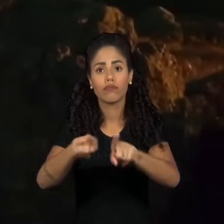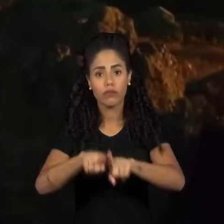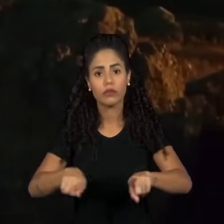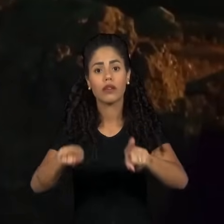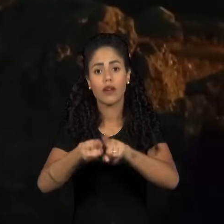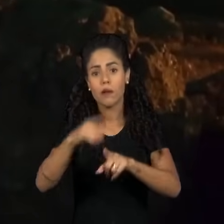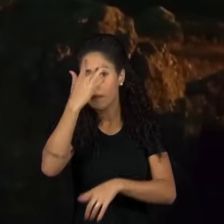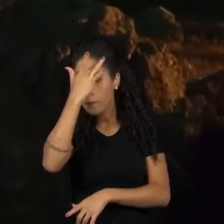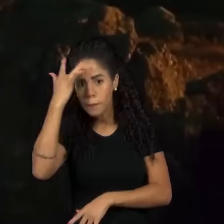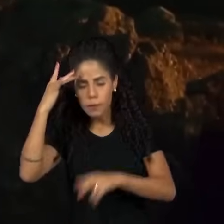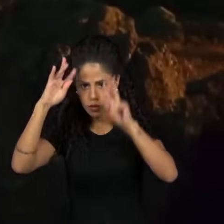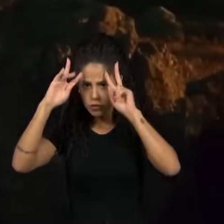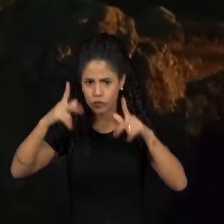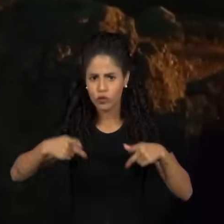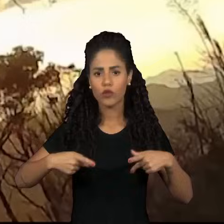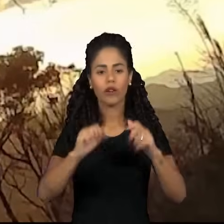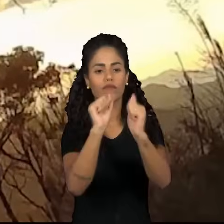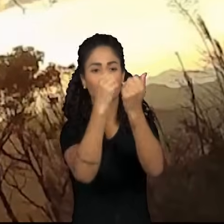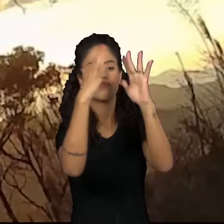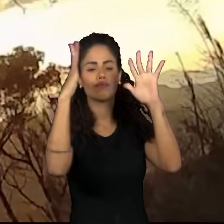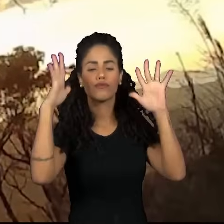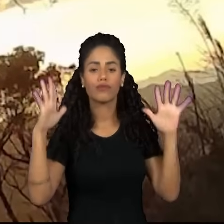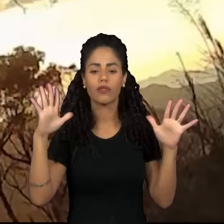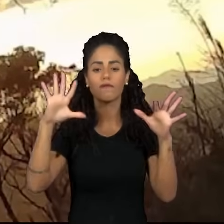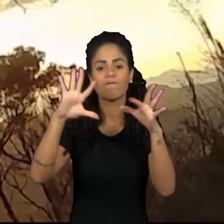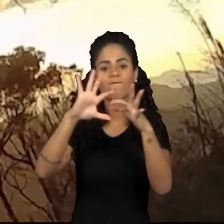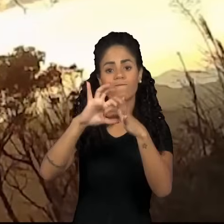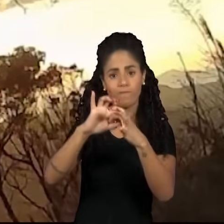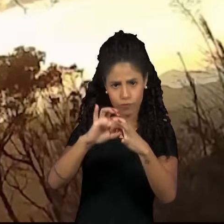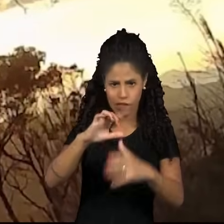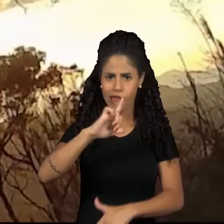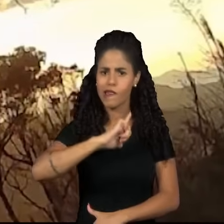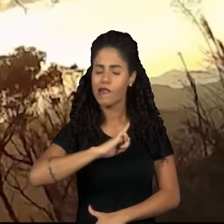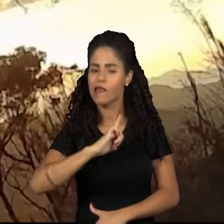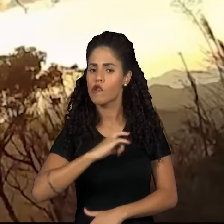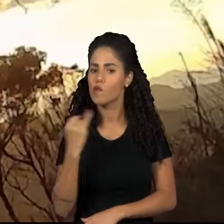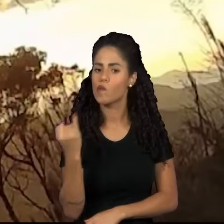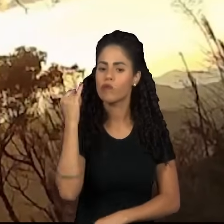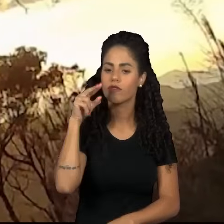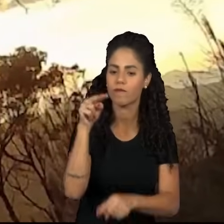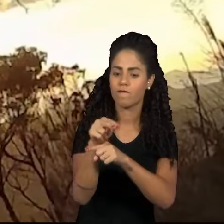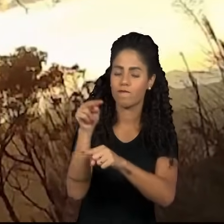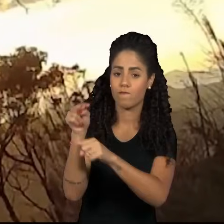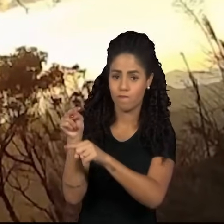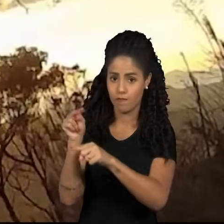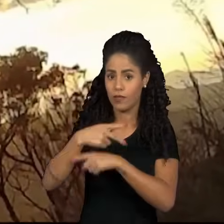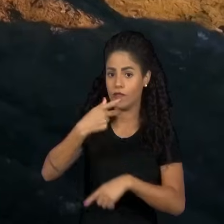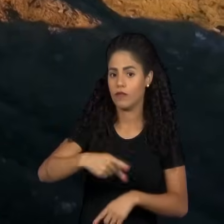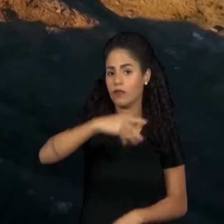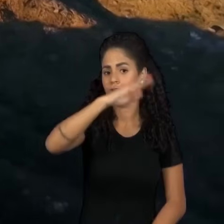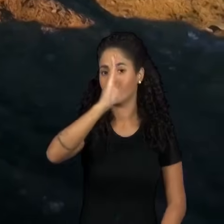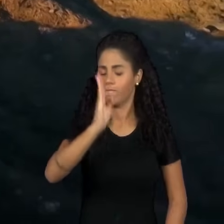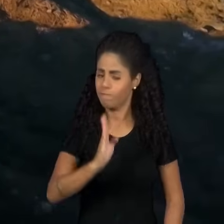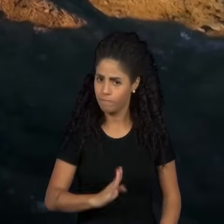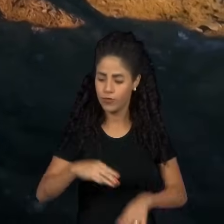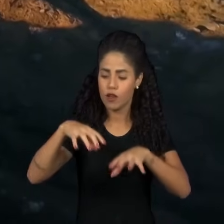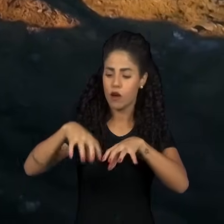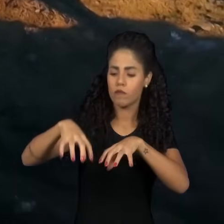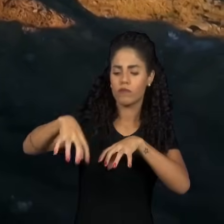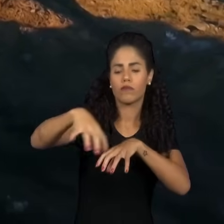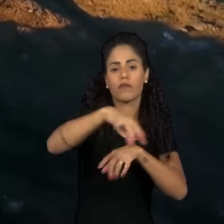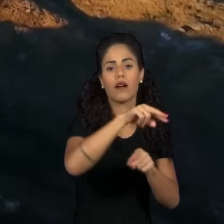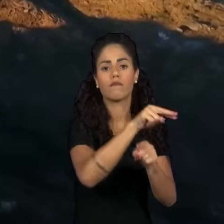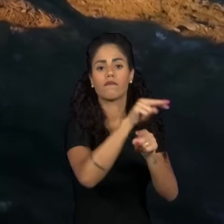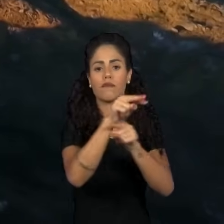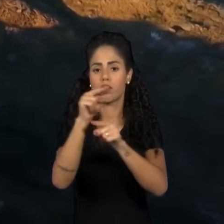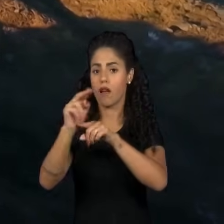entre pessoas e natureza. São muitas as funções das unidades de conservação no Brasil. Essas áreas protegidas por